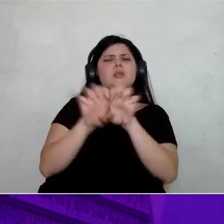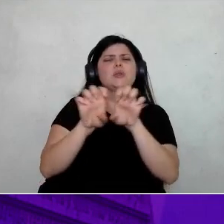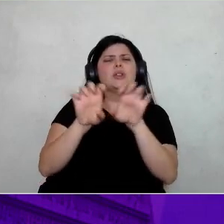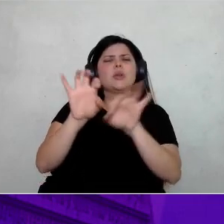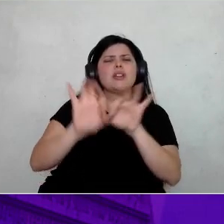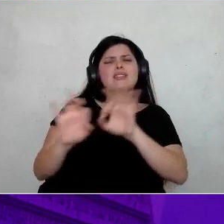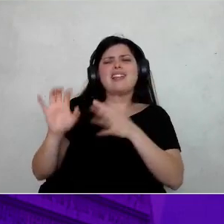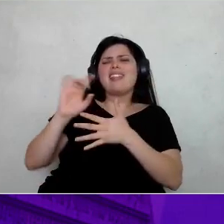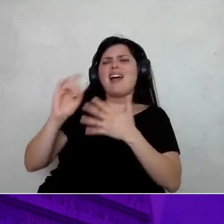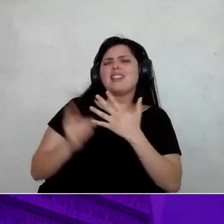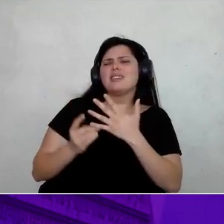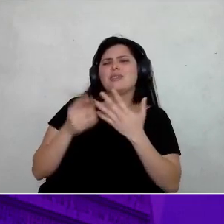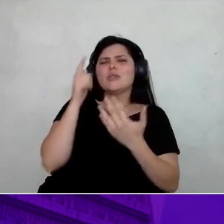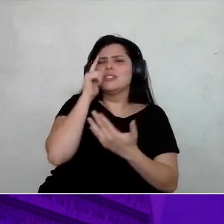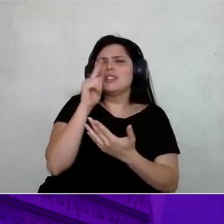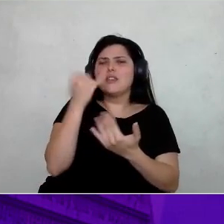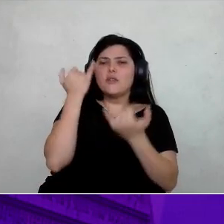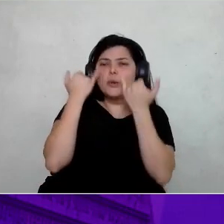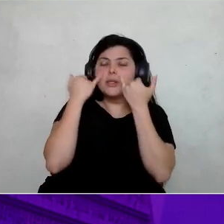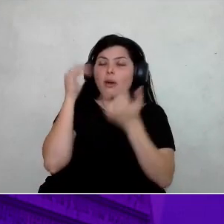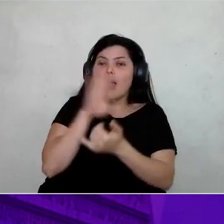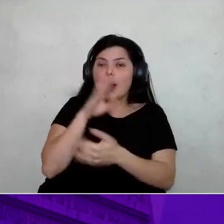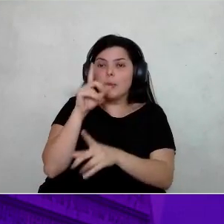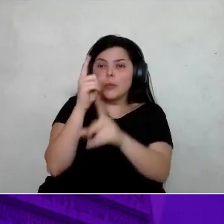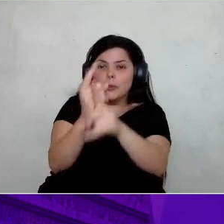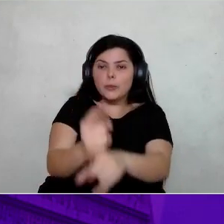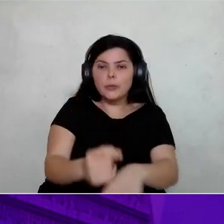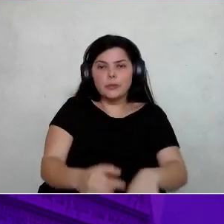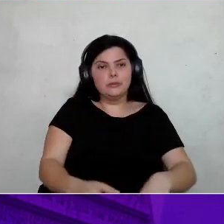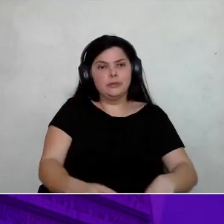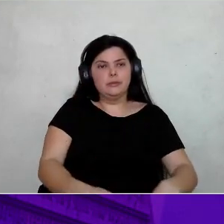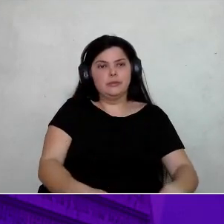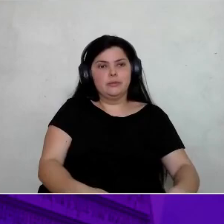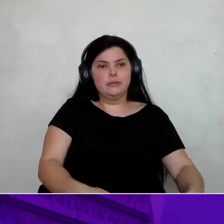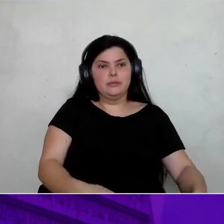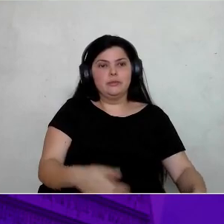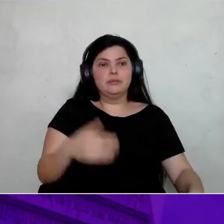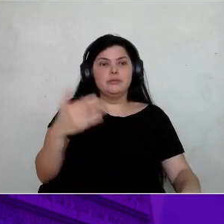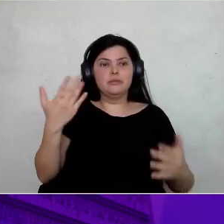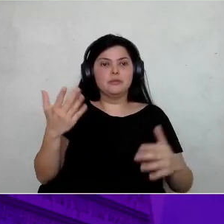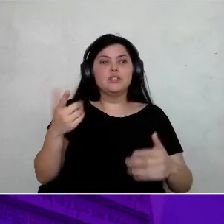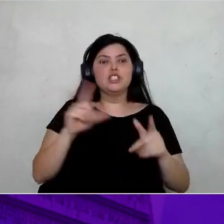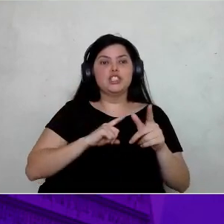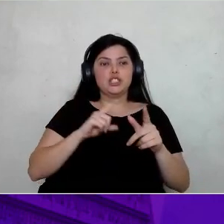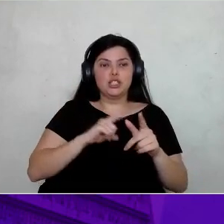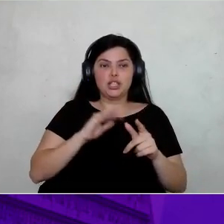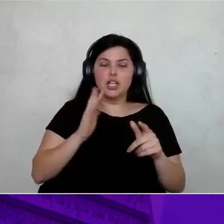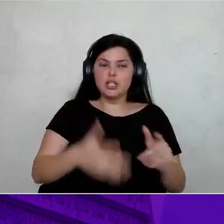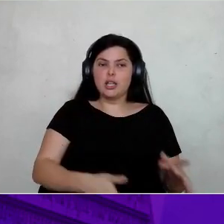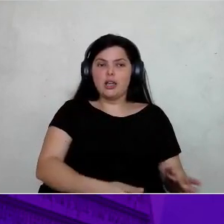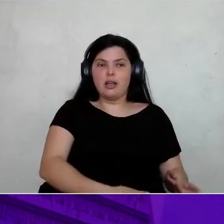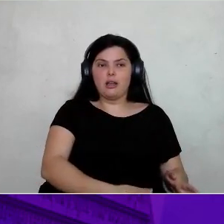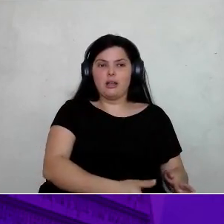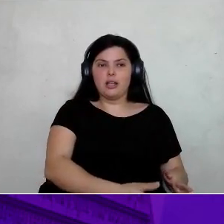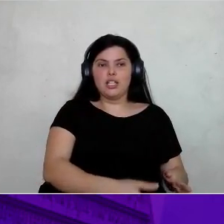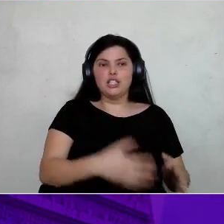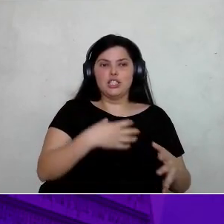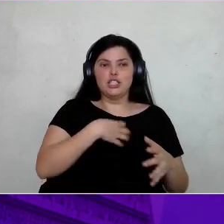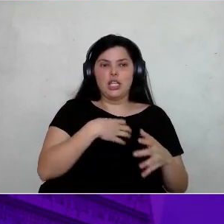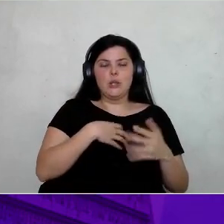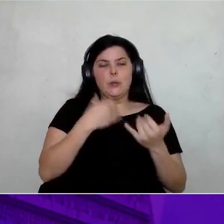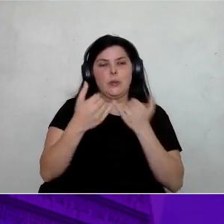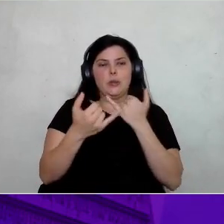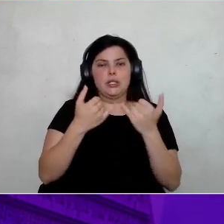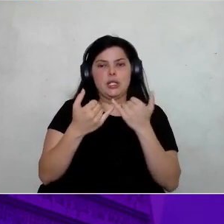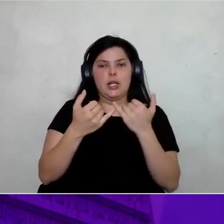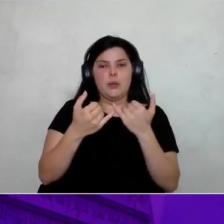Para encontrar informação mais rapidamente. Então, a gente tinha ali formas, né? A gente pegava, por exemplo, um campo